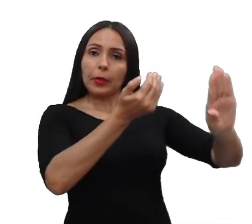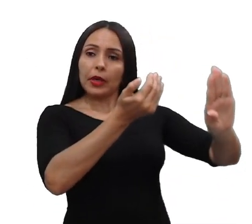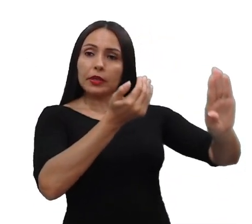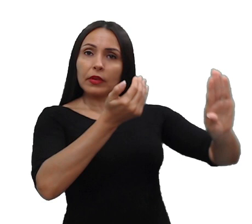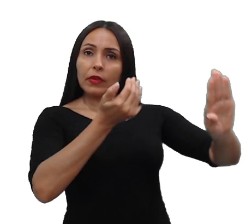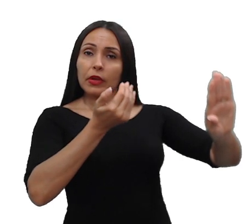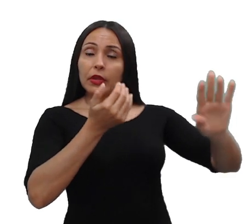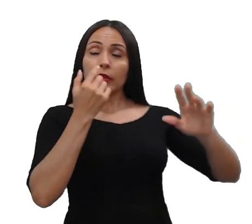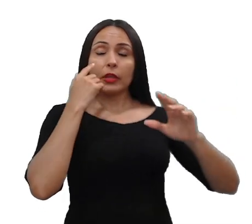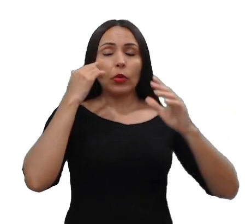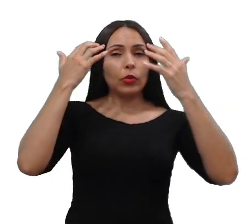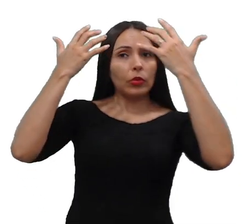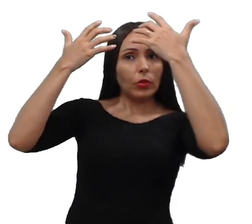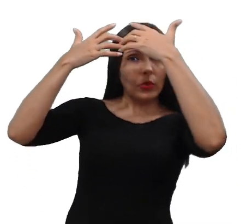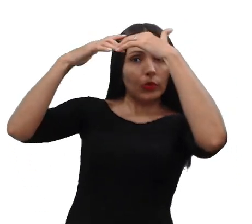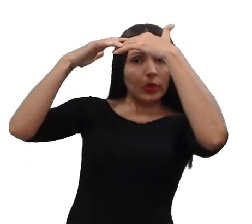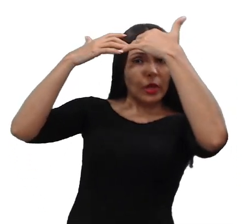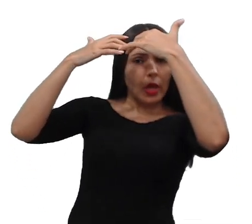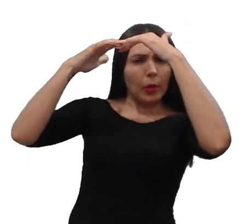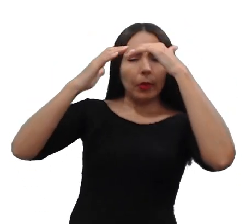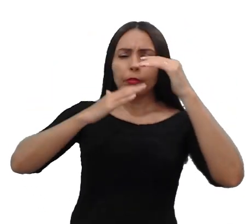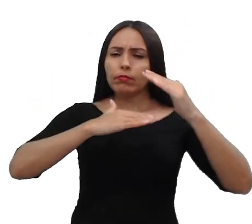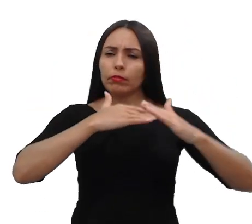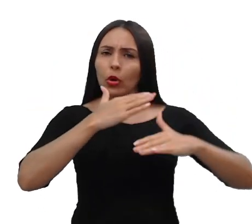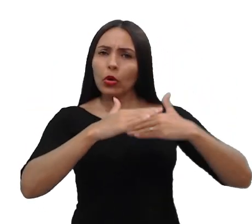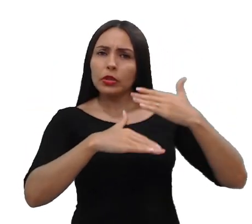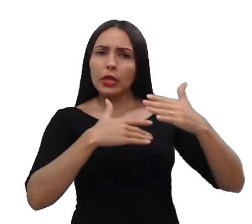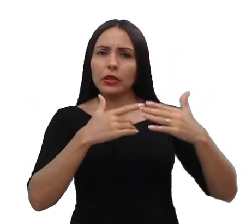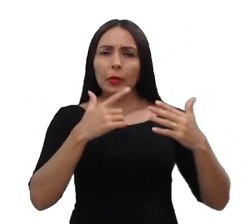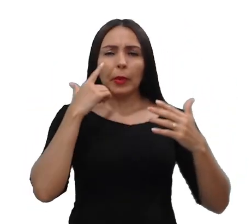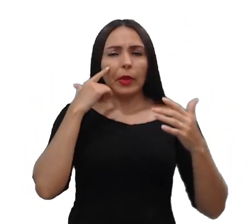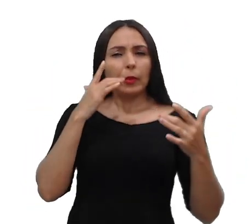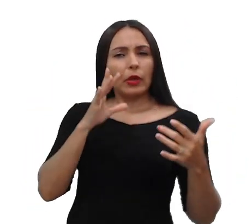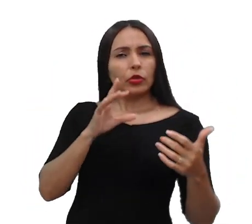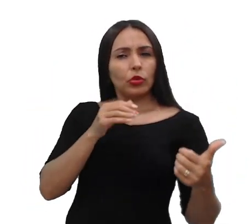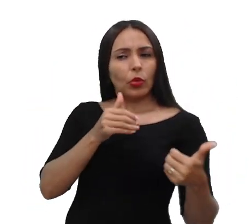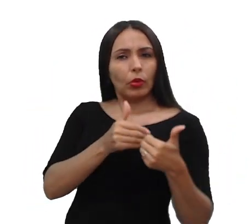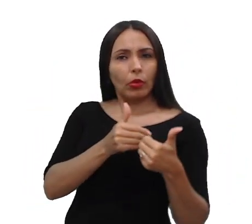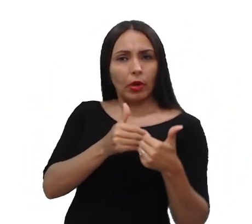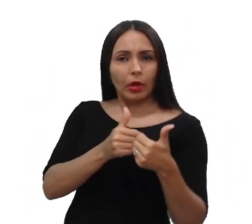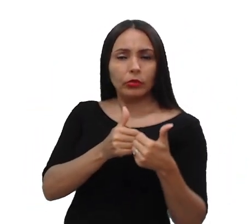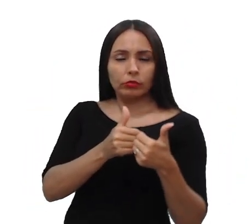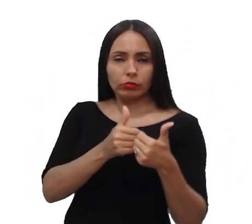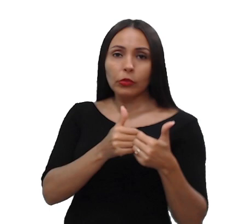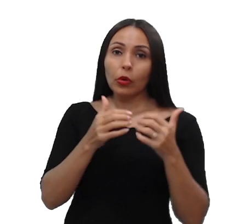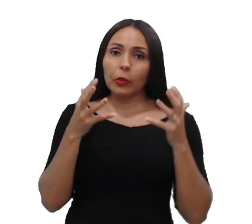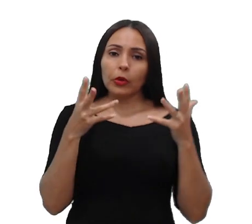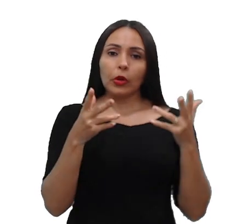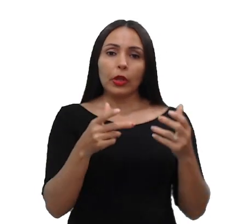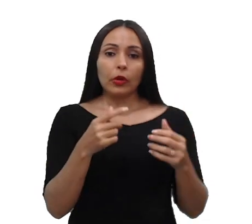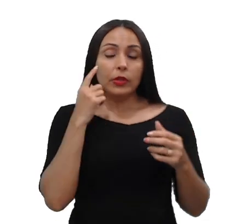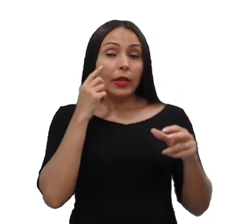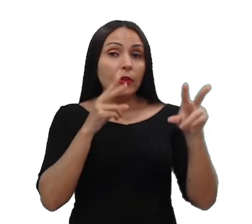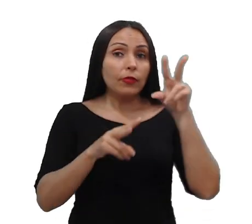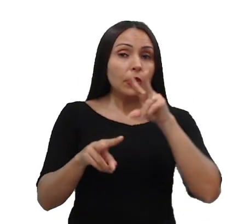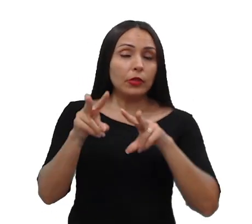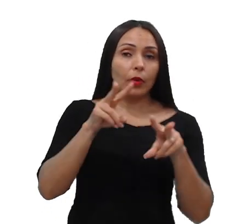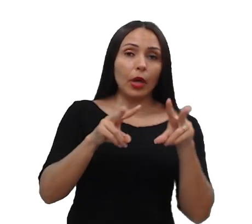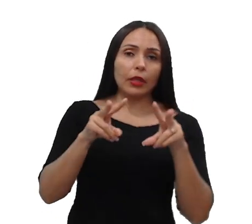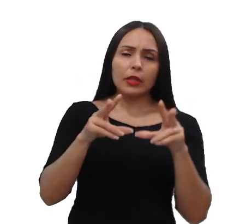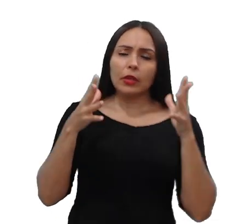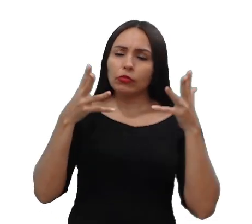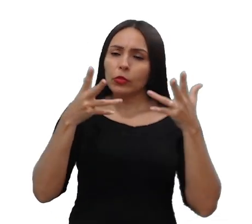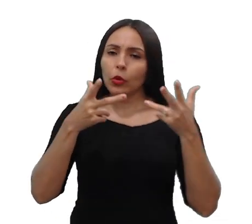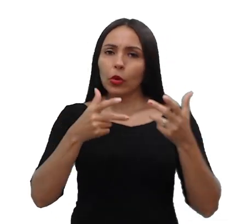o nosso cérebro costuma processar os elementos muito colados como um todo. Então, a gente consegue visualizar todo o